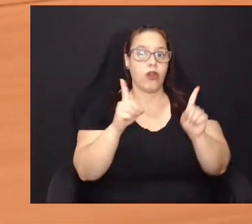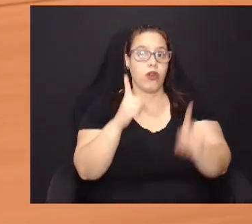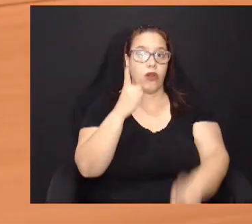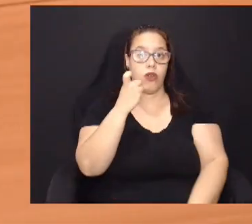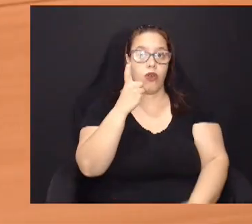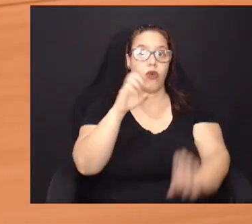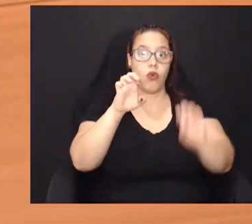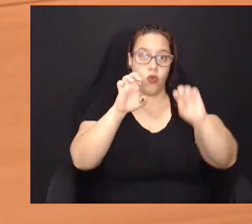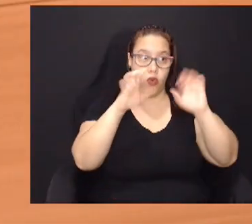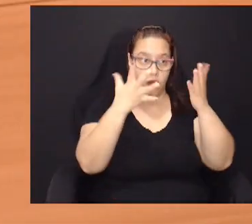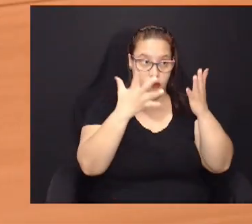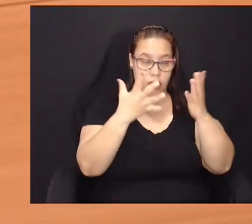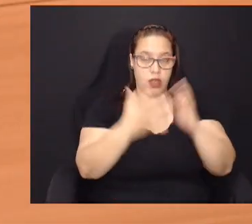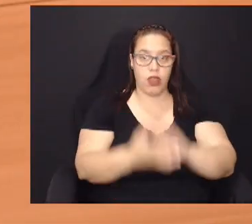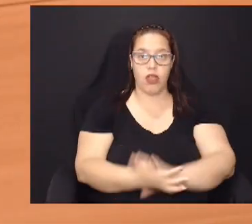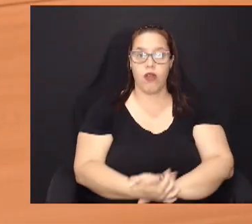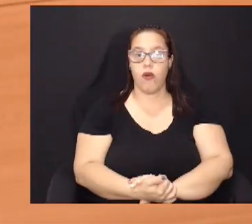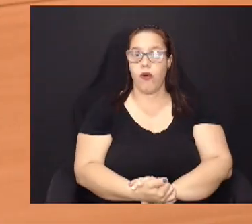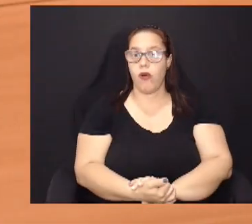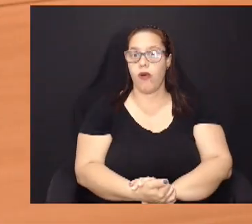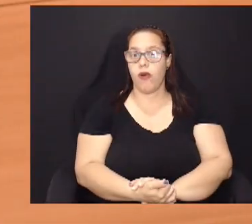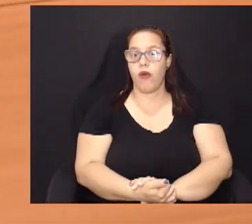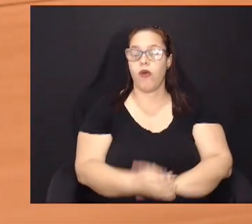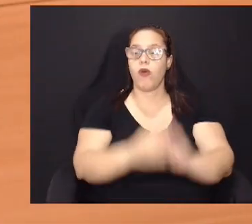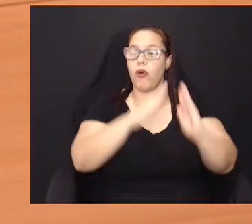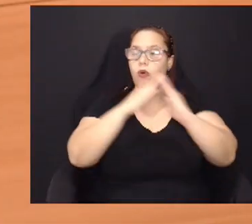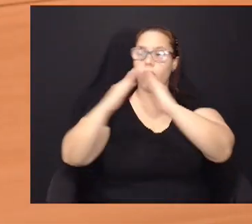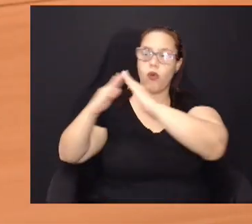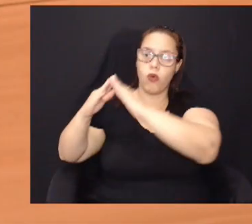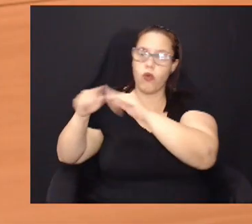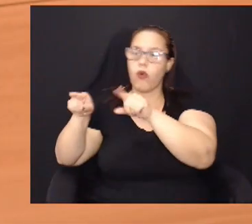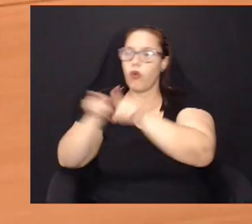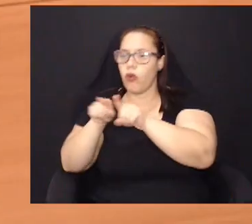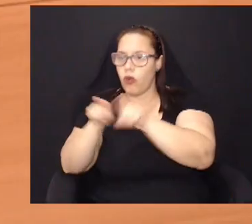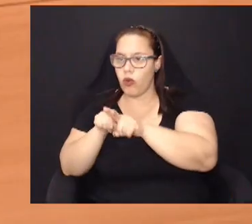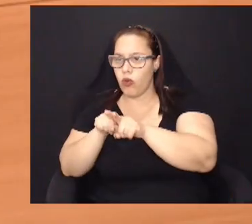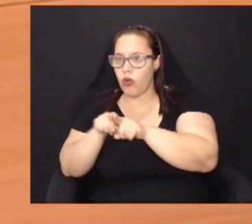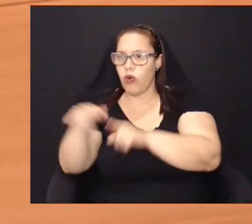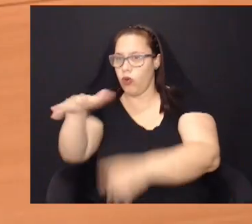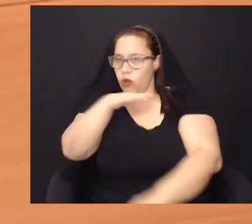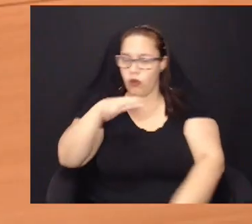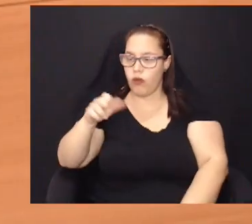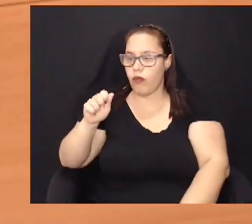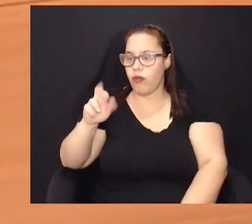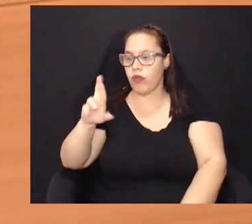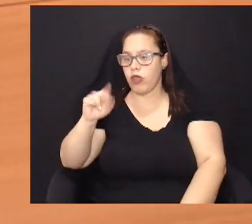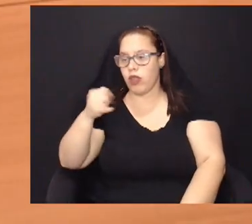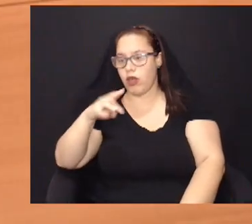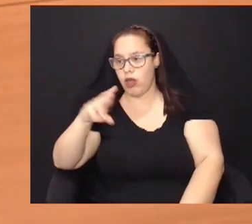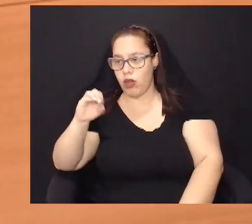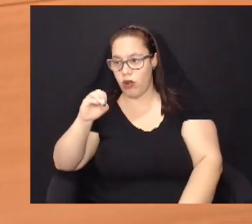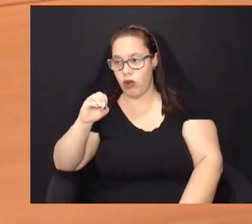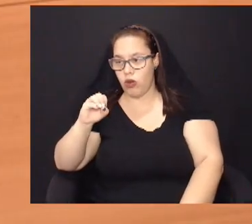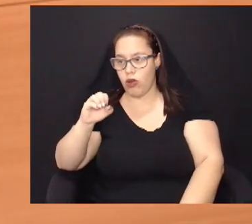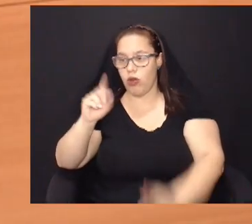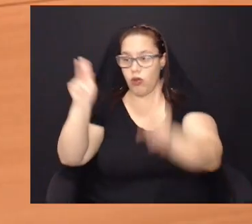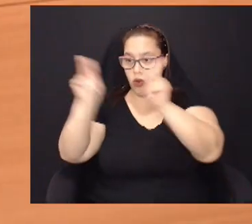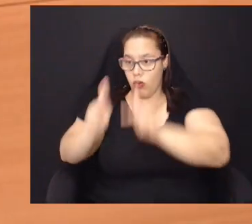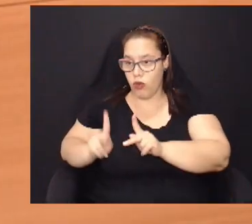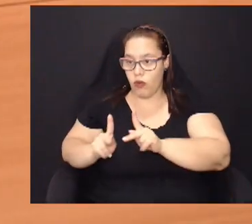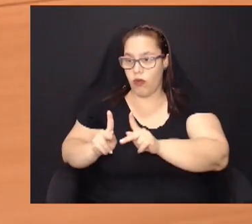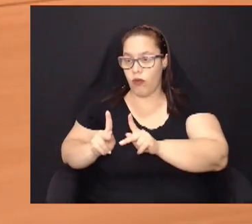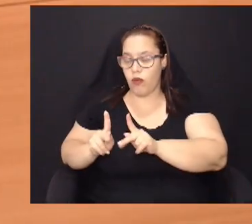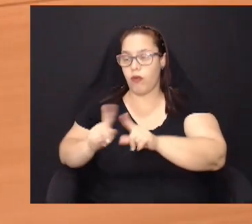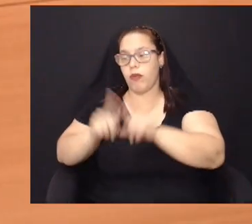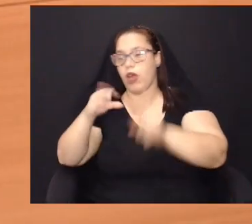evento. Os vizinhos também do entorno do Arautos da Paz reclamam. Só que a guarda notifica lá. Não